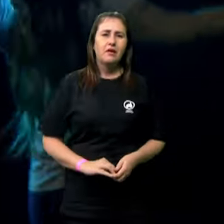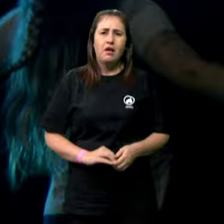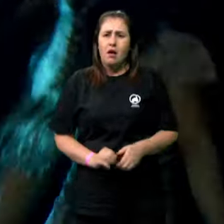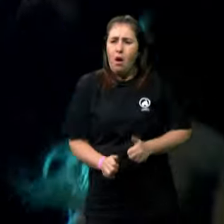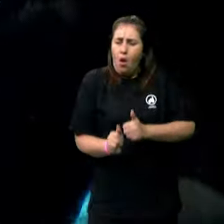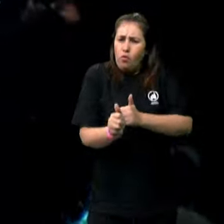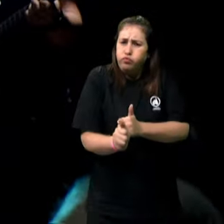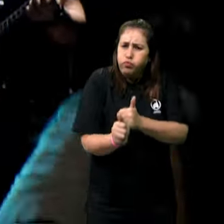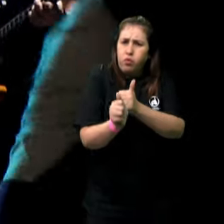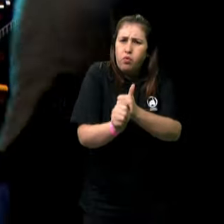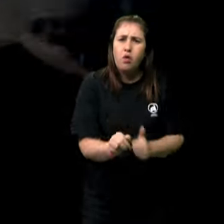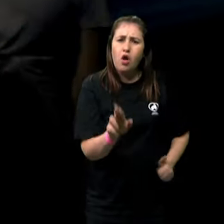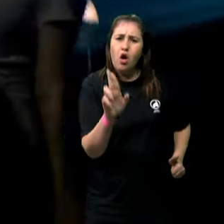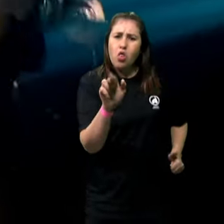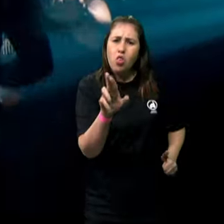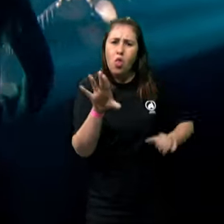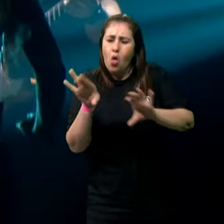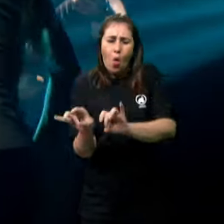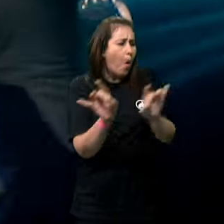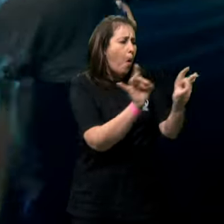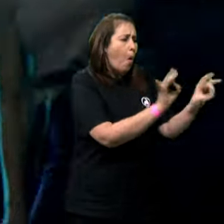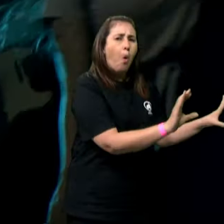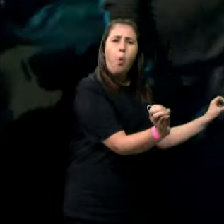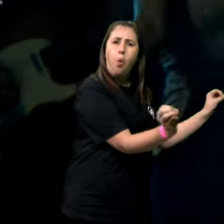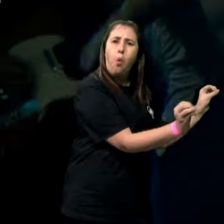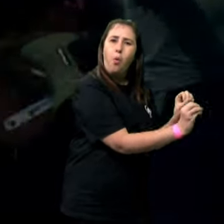seguidos mas não abandonar